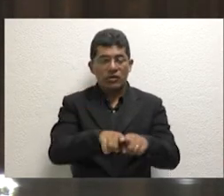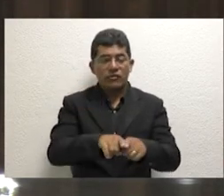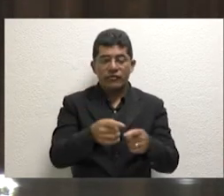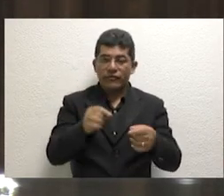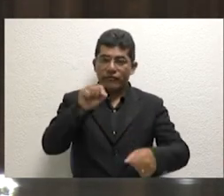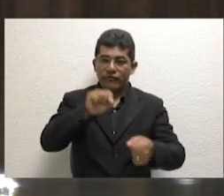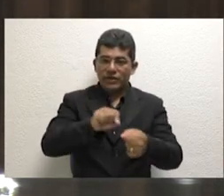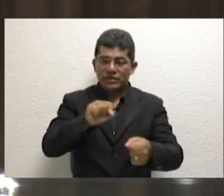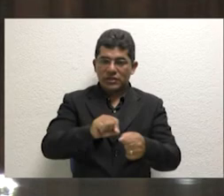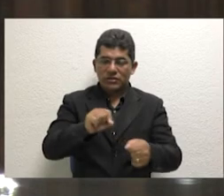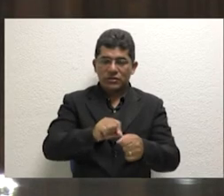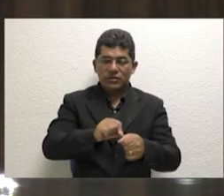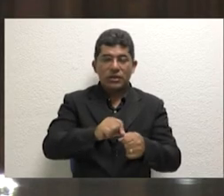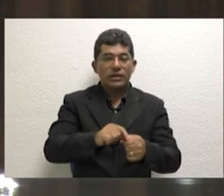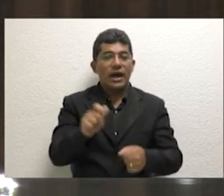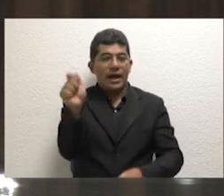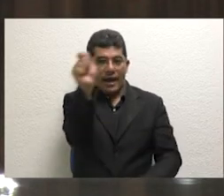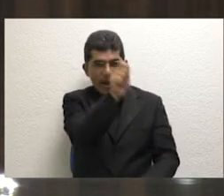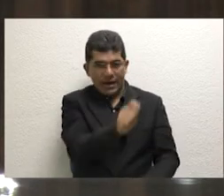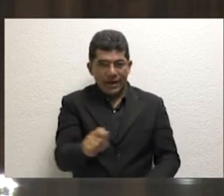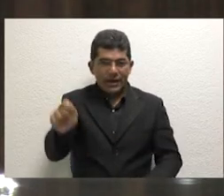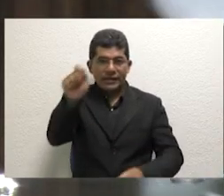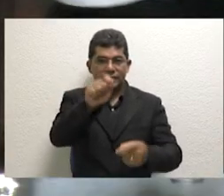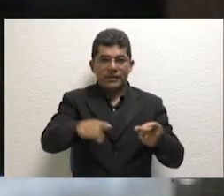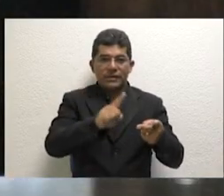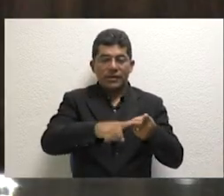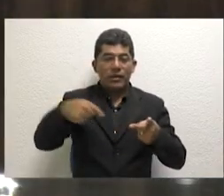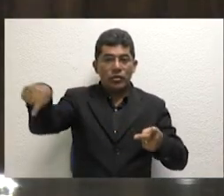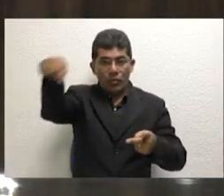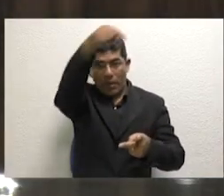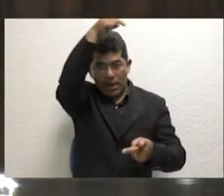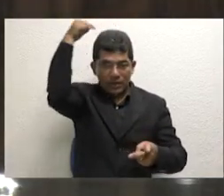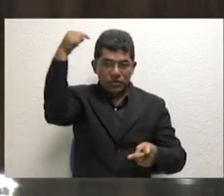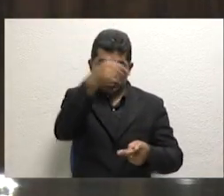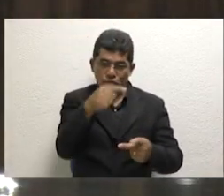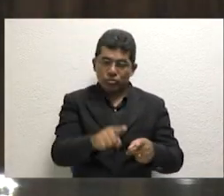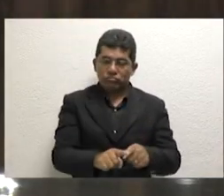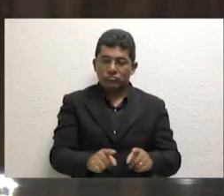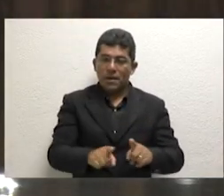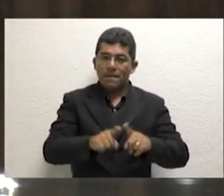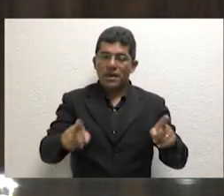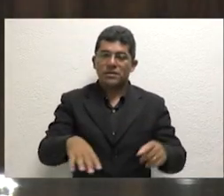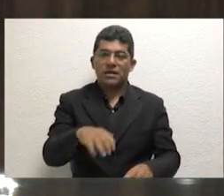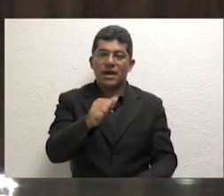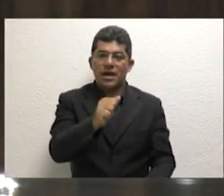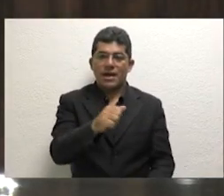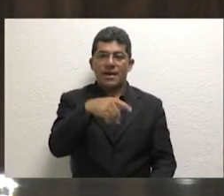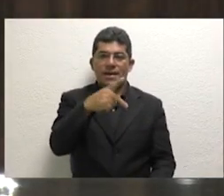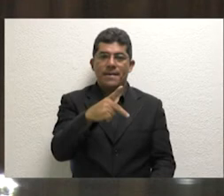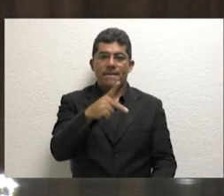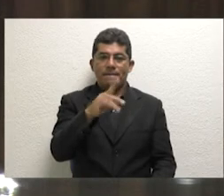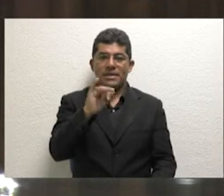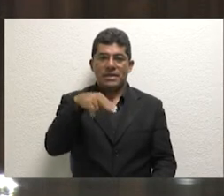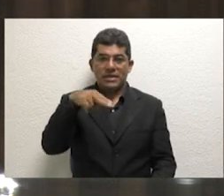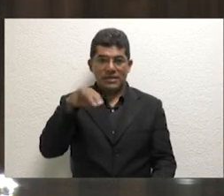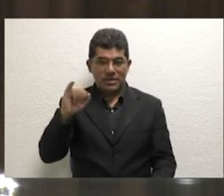atendendo o mercado brasileiro dessas regiões então a Abine que tem uma visão míope